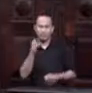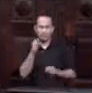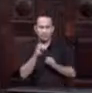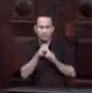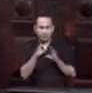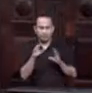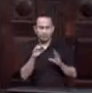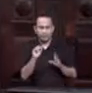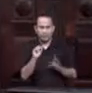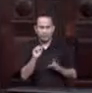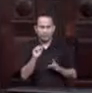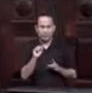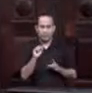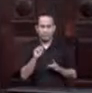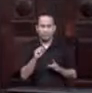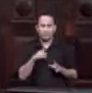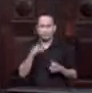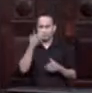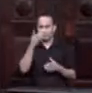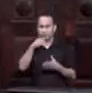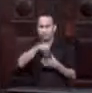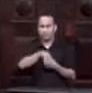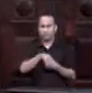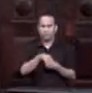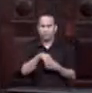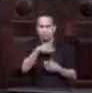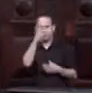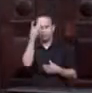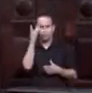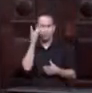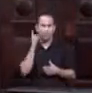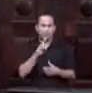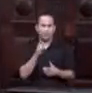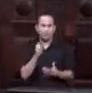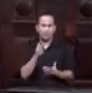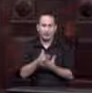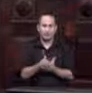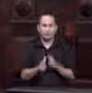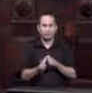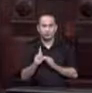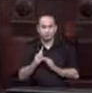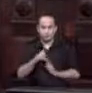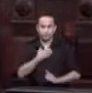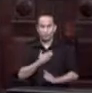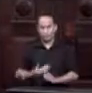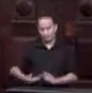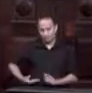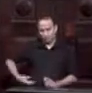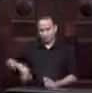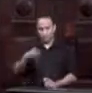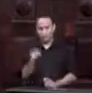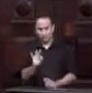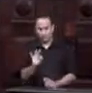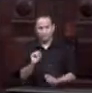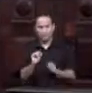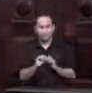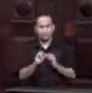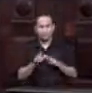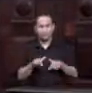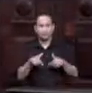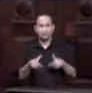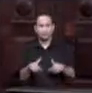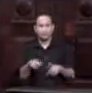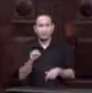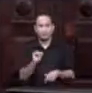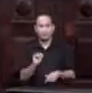de pagar a dívida com o poder federal, ele cria uma folga imediata de caixa que vai poder